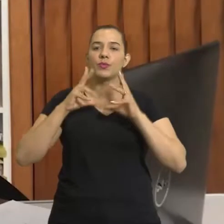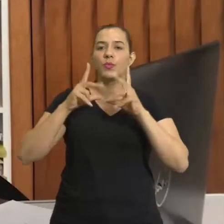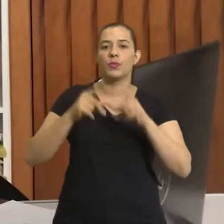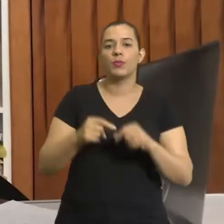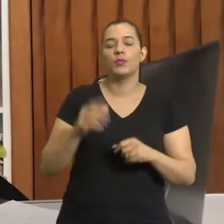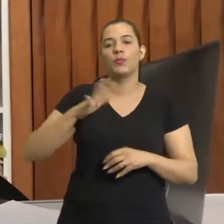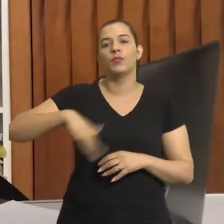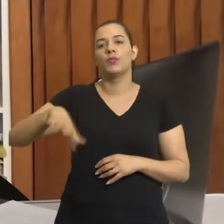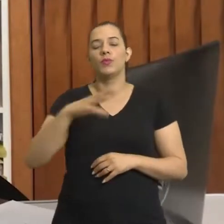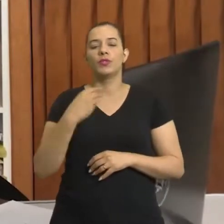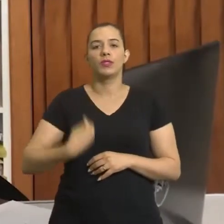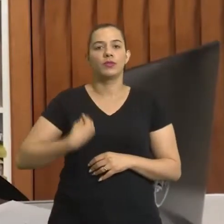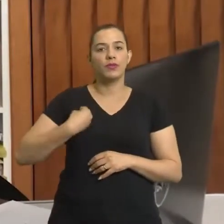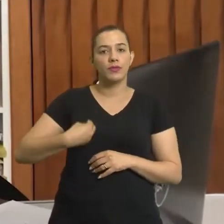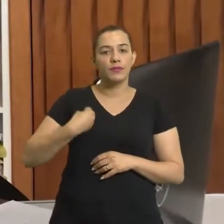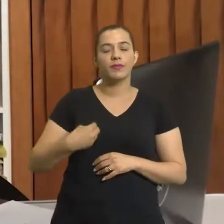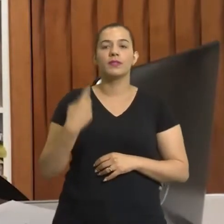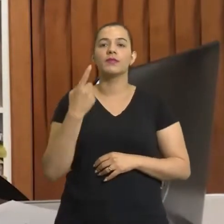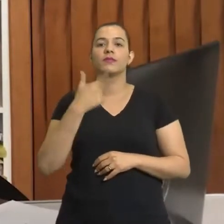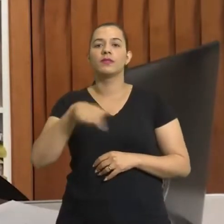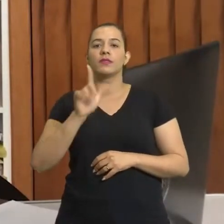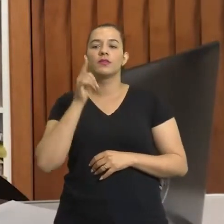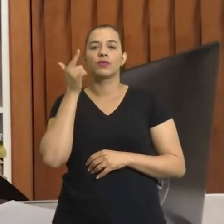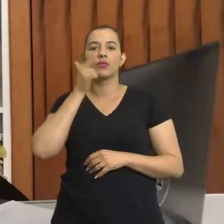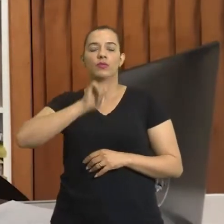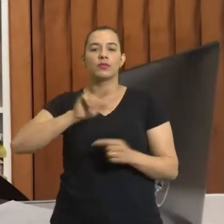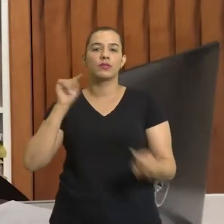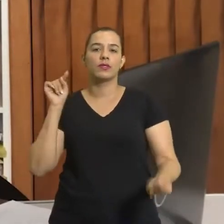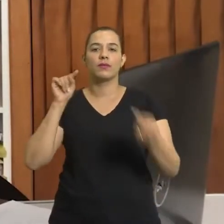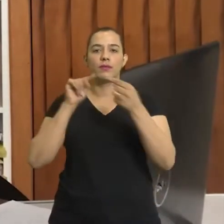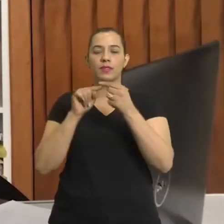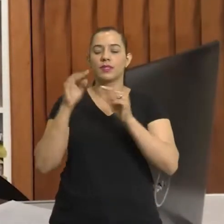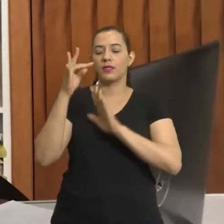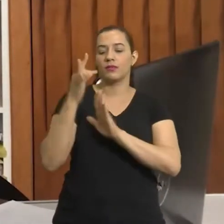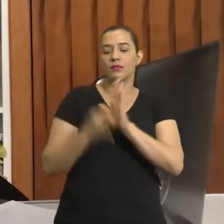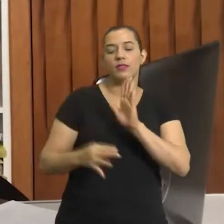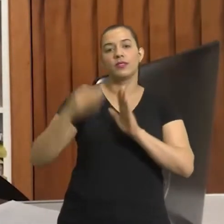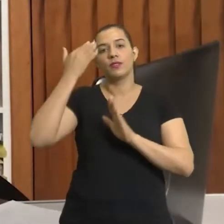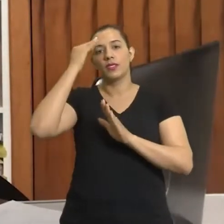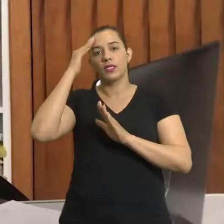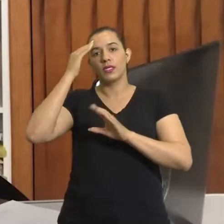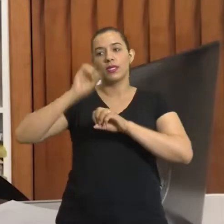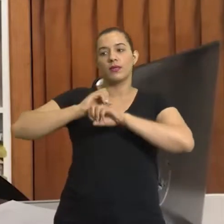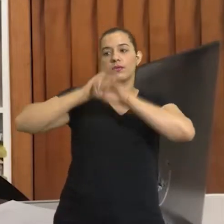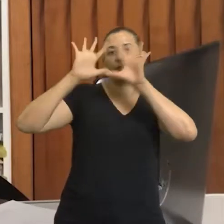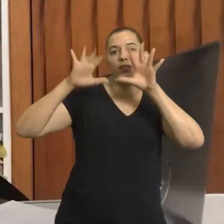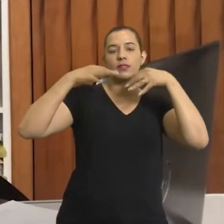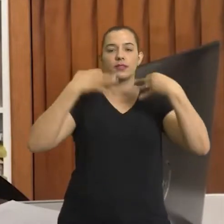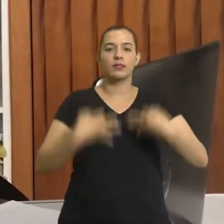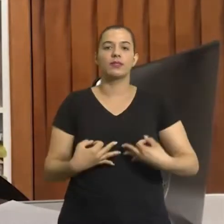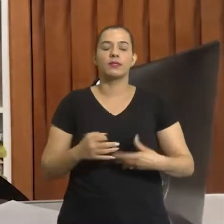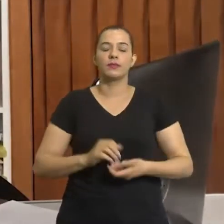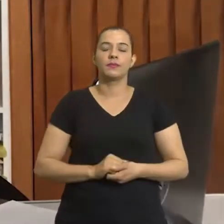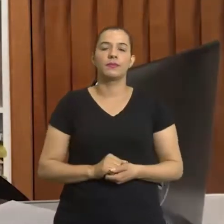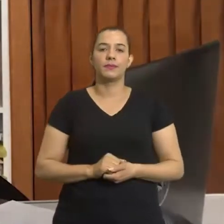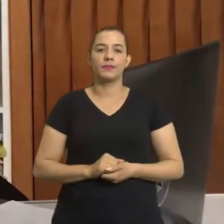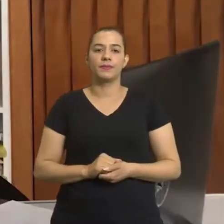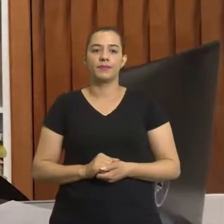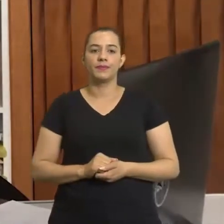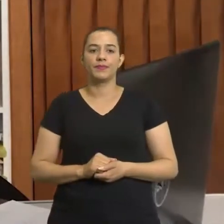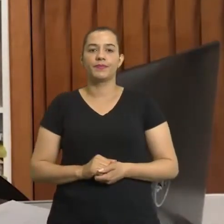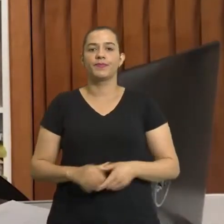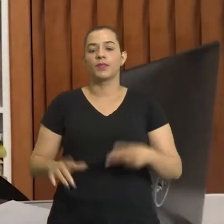que a gente consiga aplicar ele no texto e compreender esse texto com eficiência.